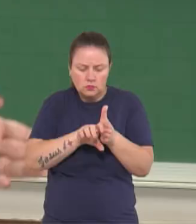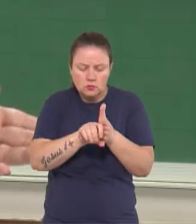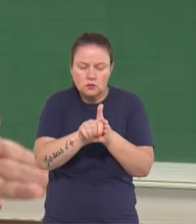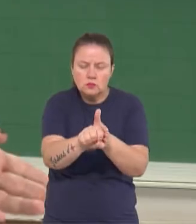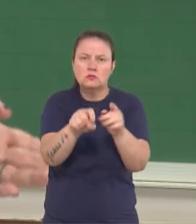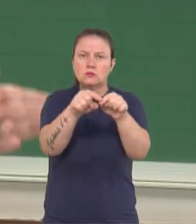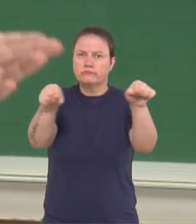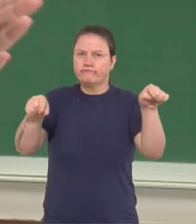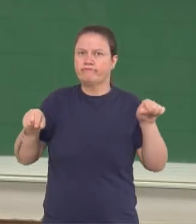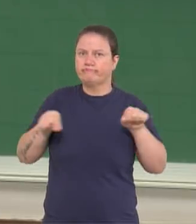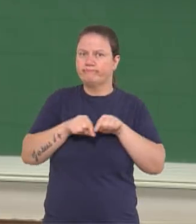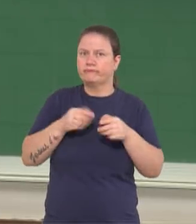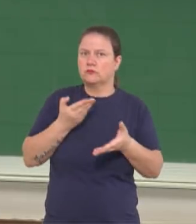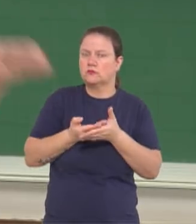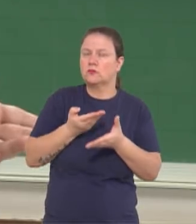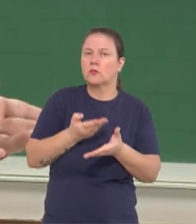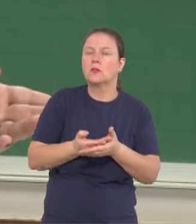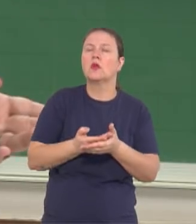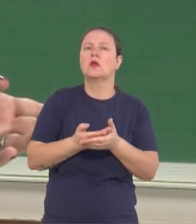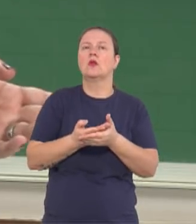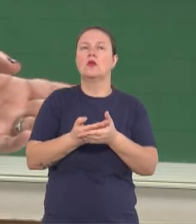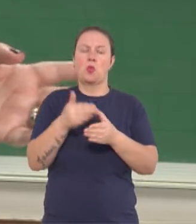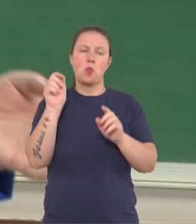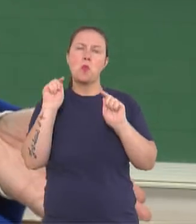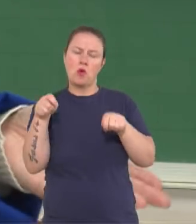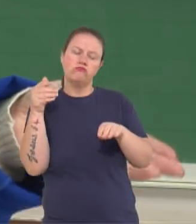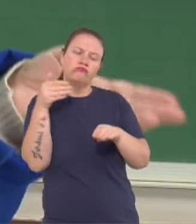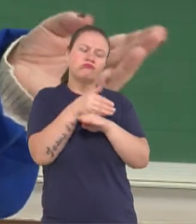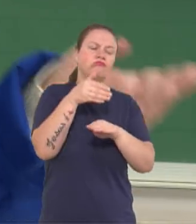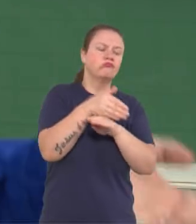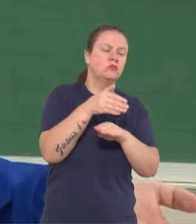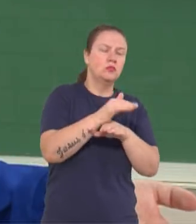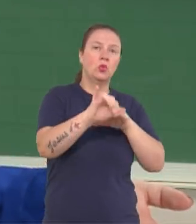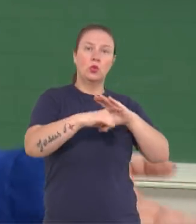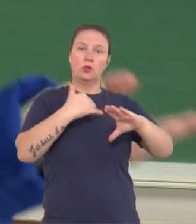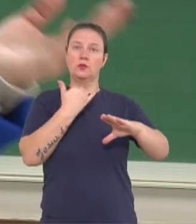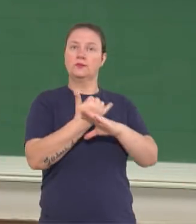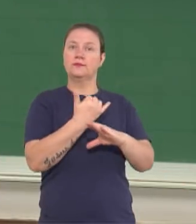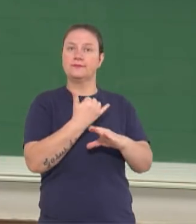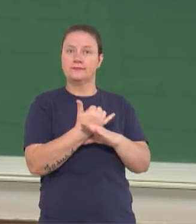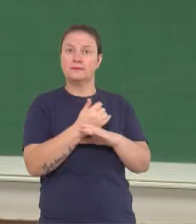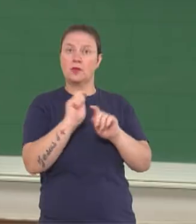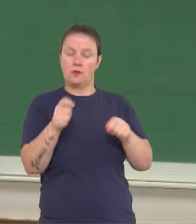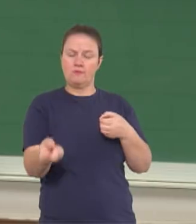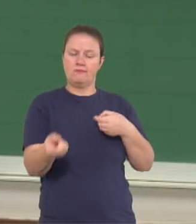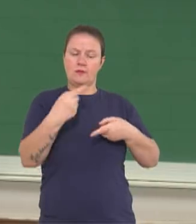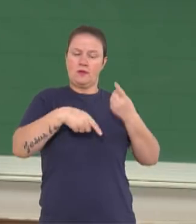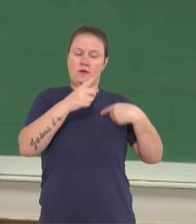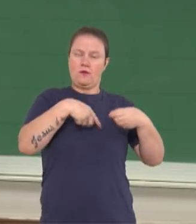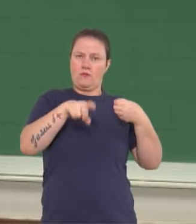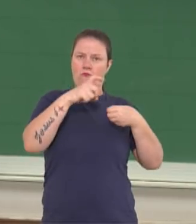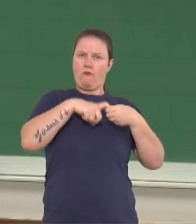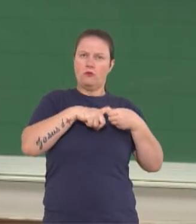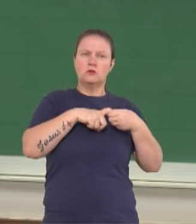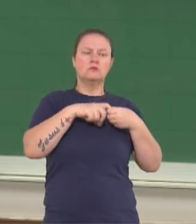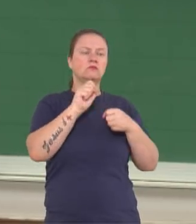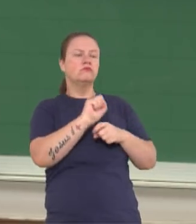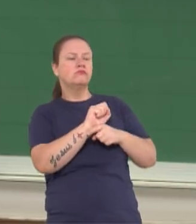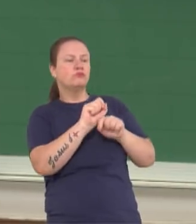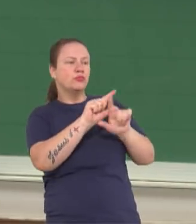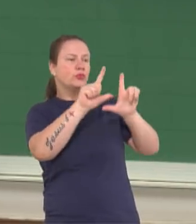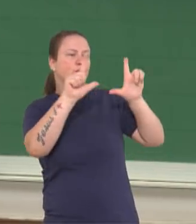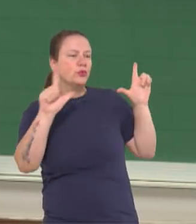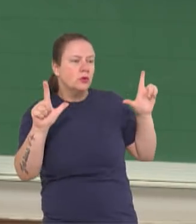acesso ao aplicativo. As aulas estão disponibilizadas no YouTube, então é possível voltar e acessar. Os alunos que não